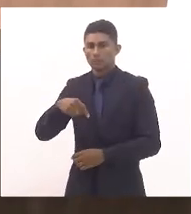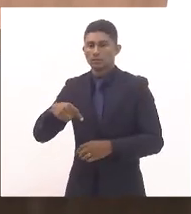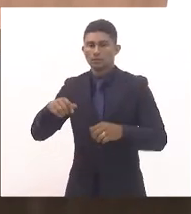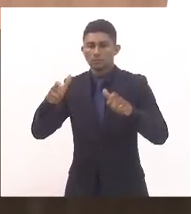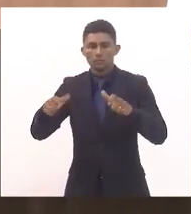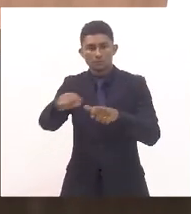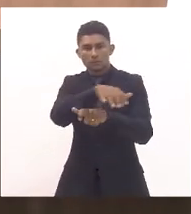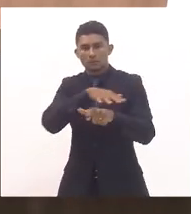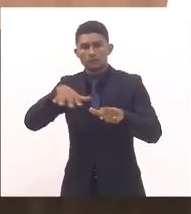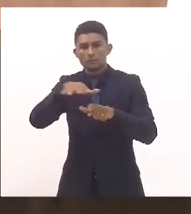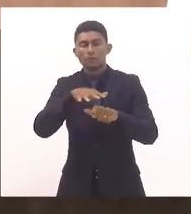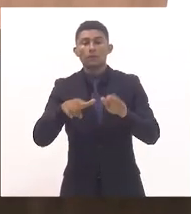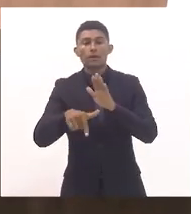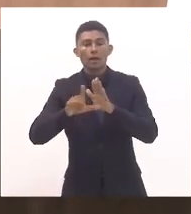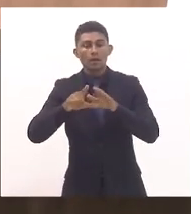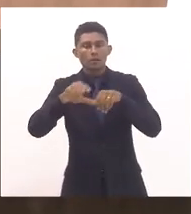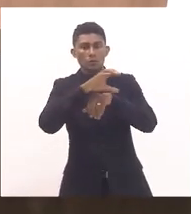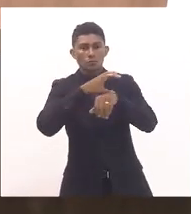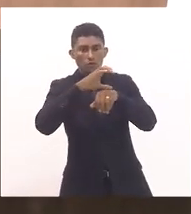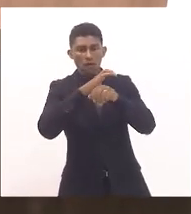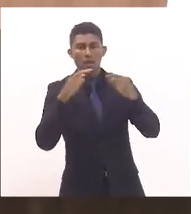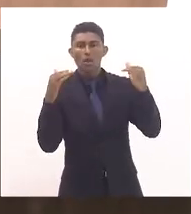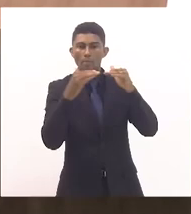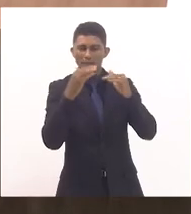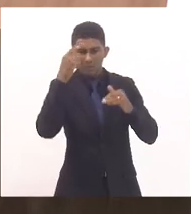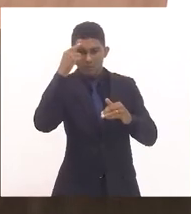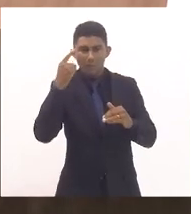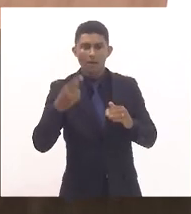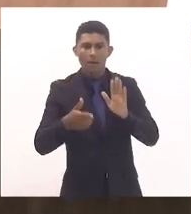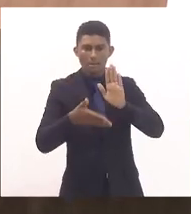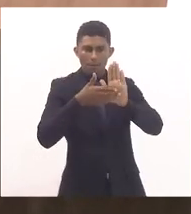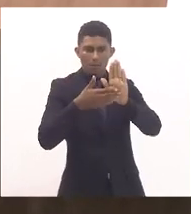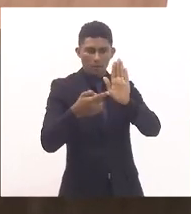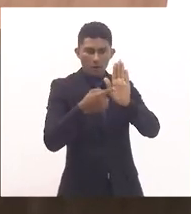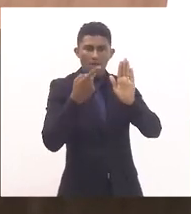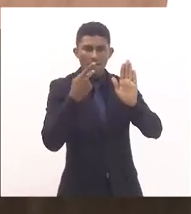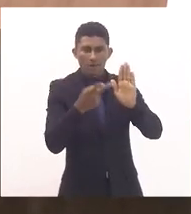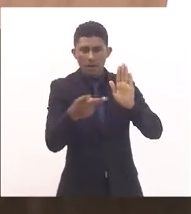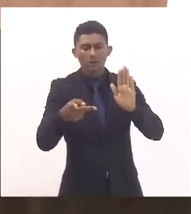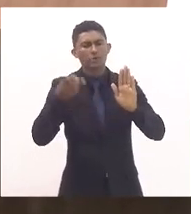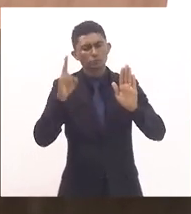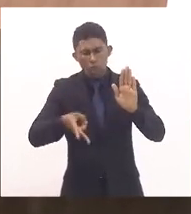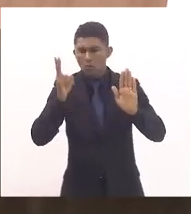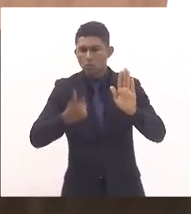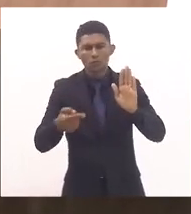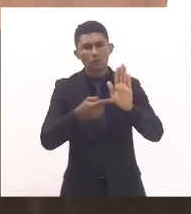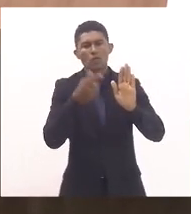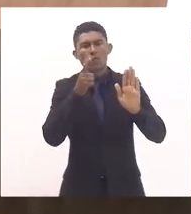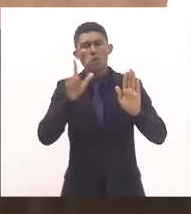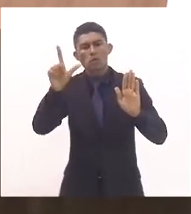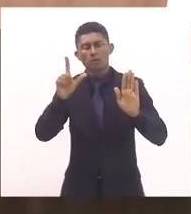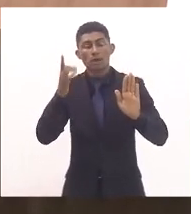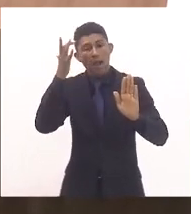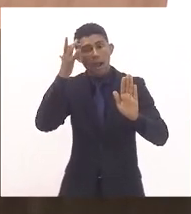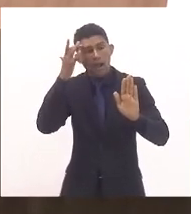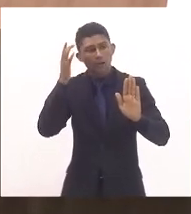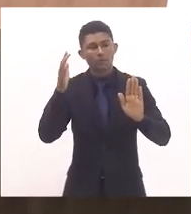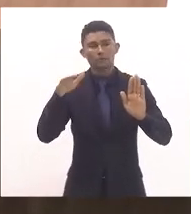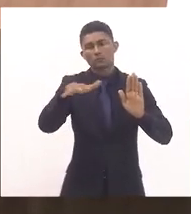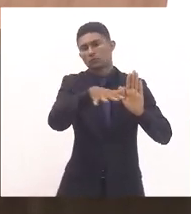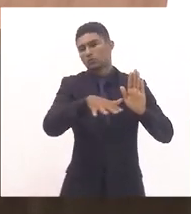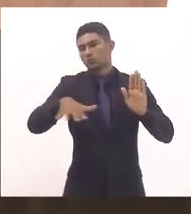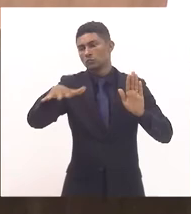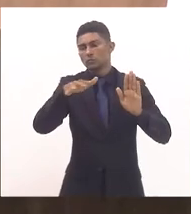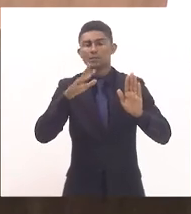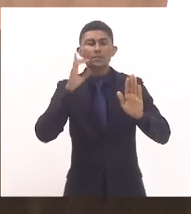que eu vinha defendendo desde o início da proposição, ela se manteve e acredito que houve o convencimento de diversos